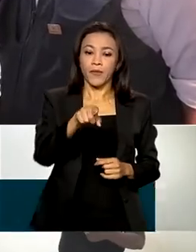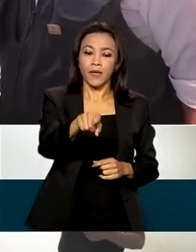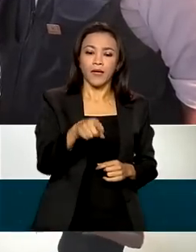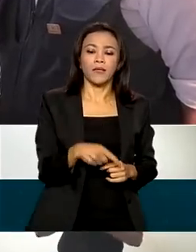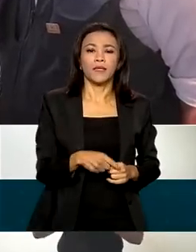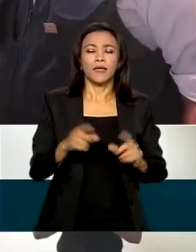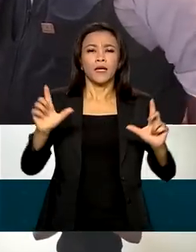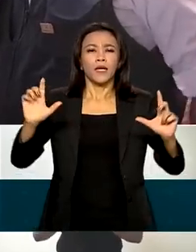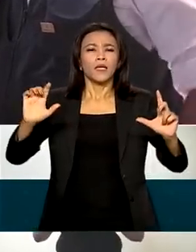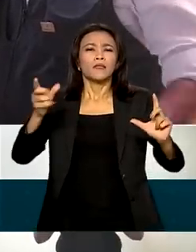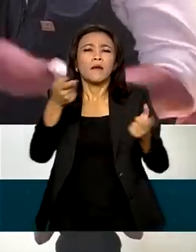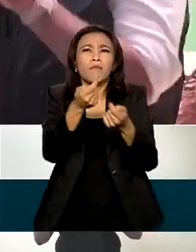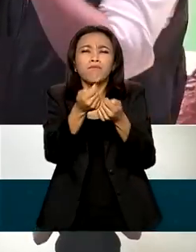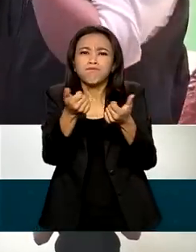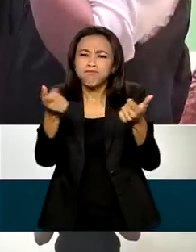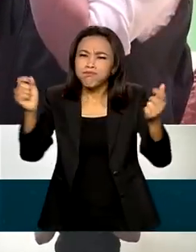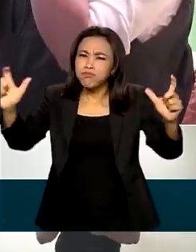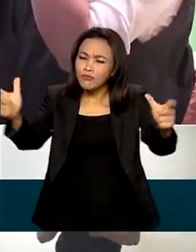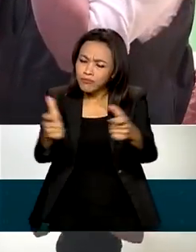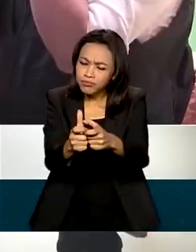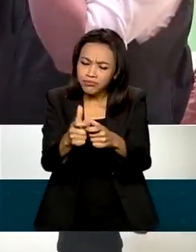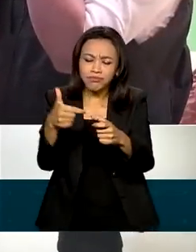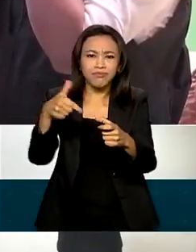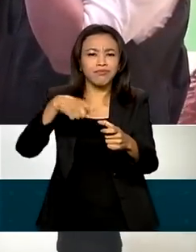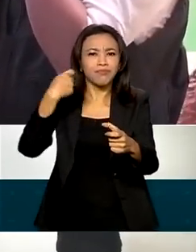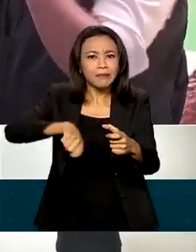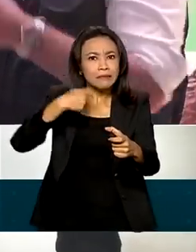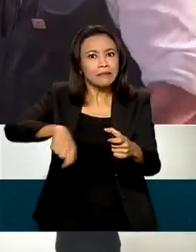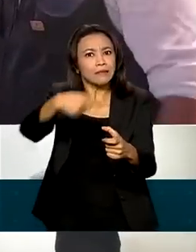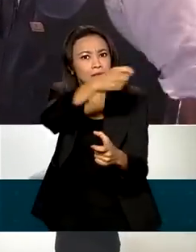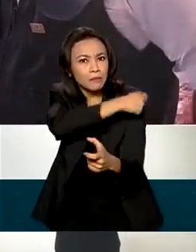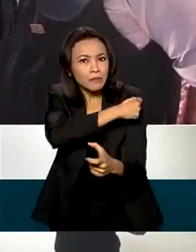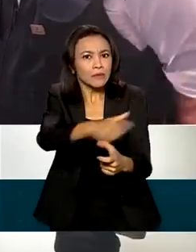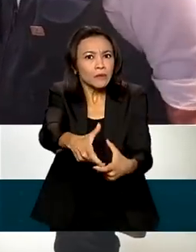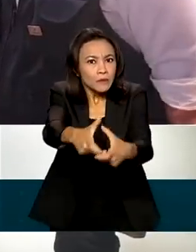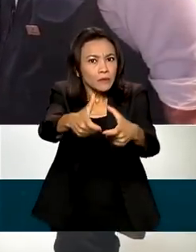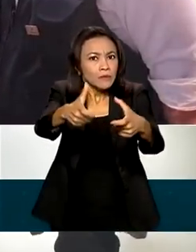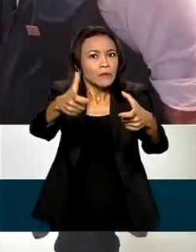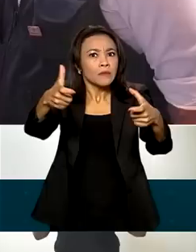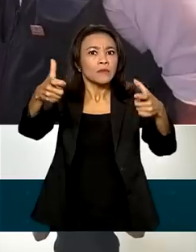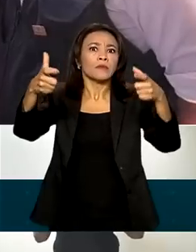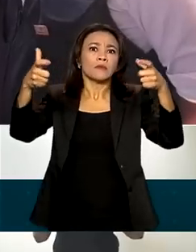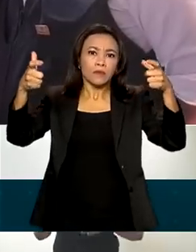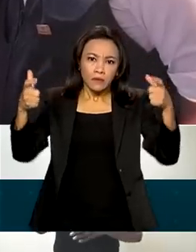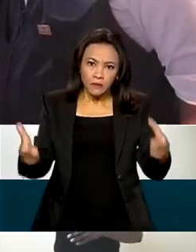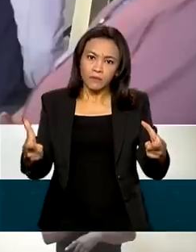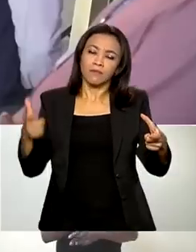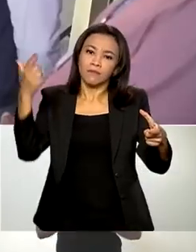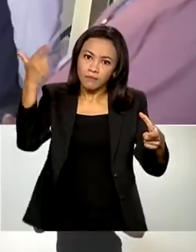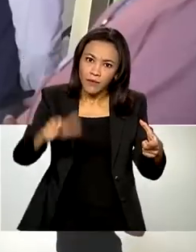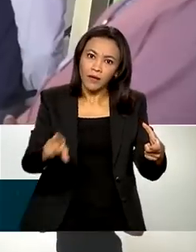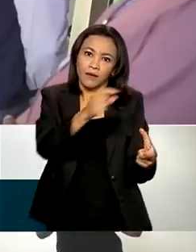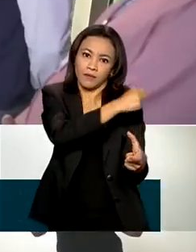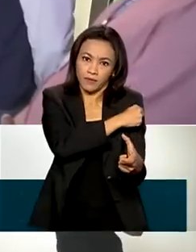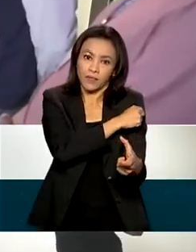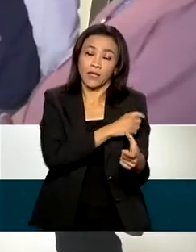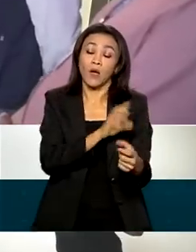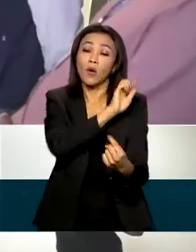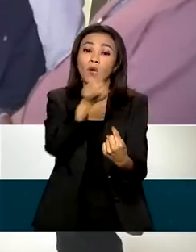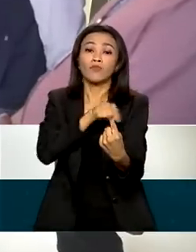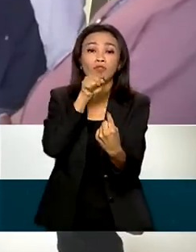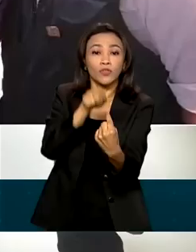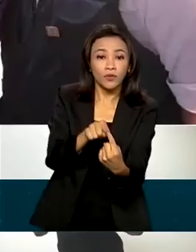está baixa e nós precisamos fazer com que essas coberturas elas sejam recobradas a meta é